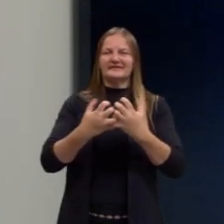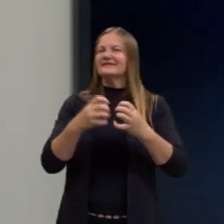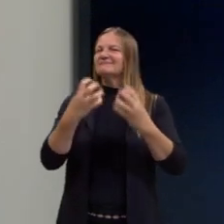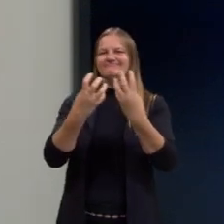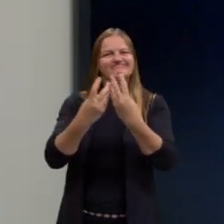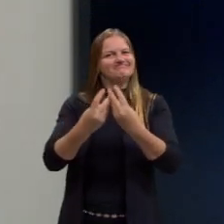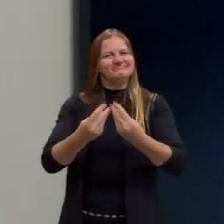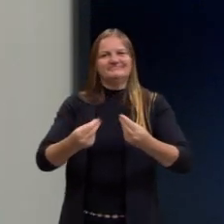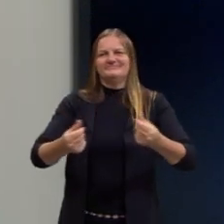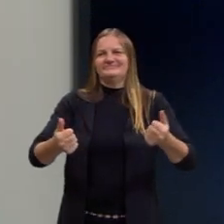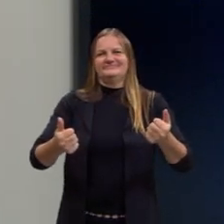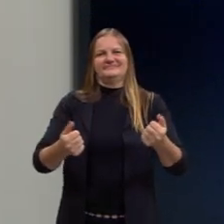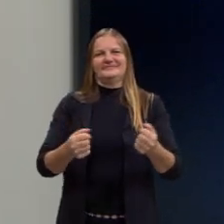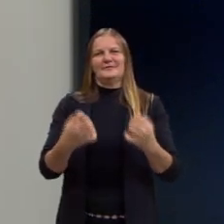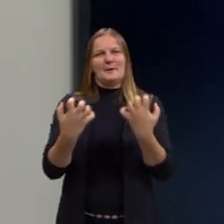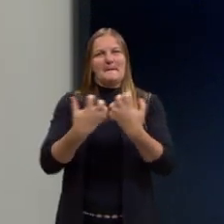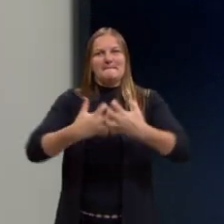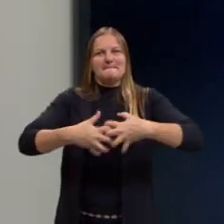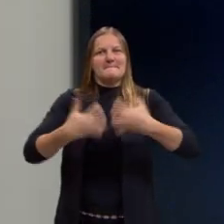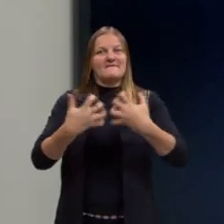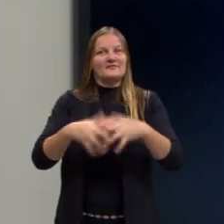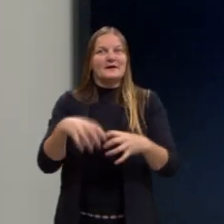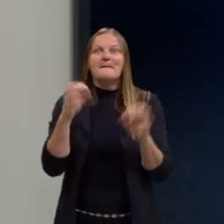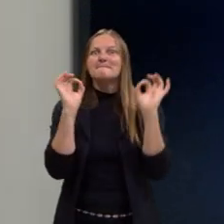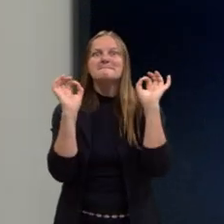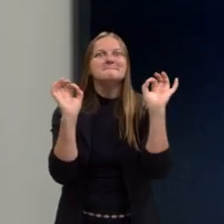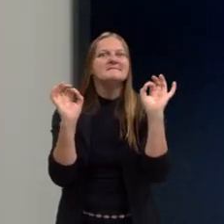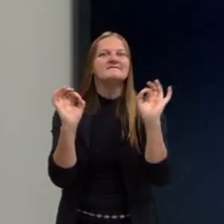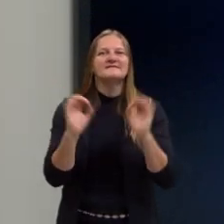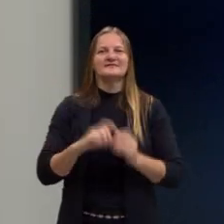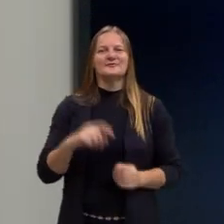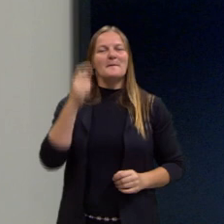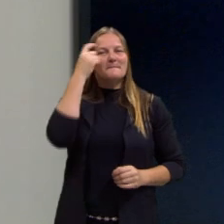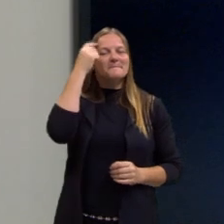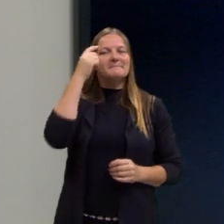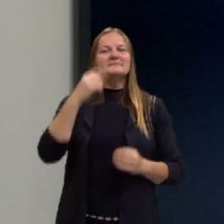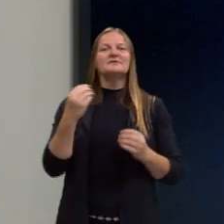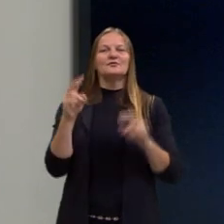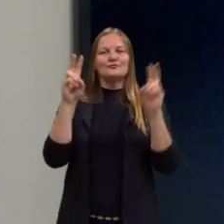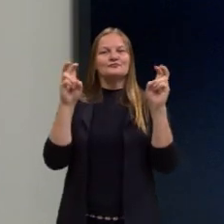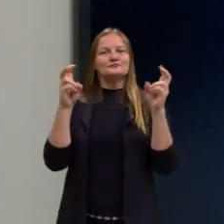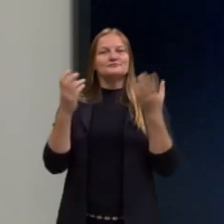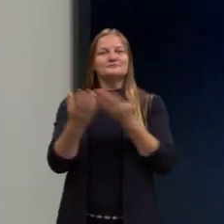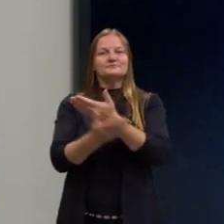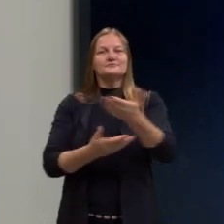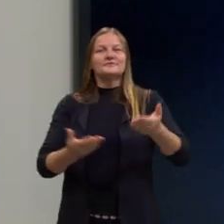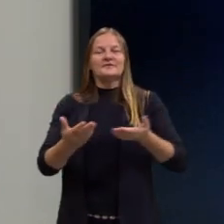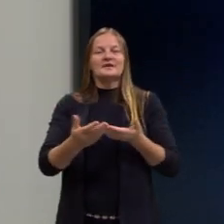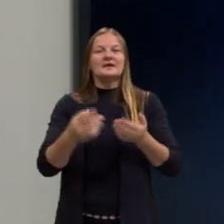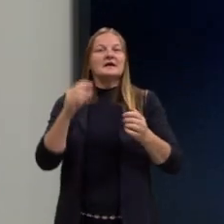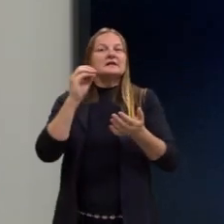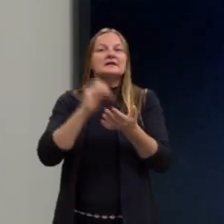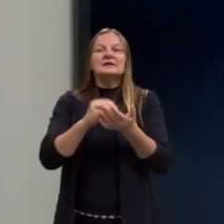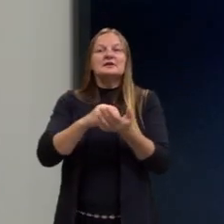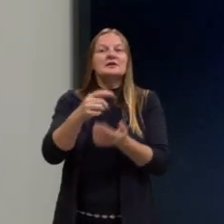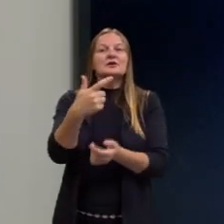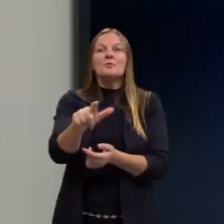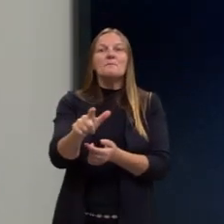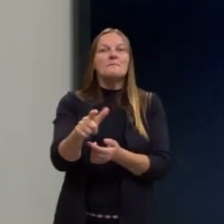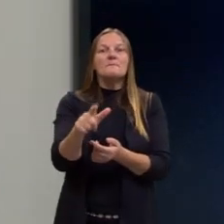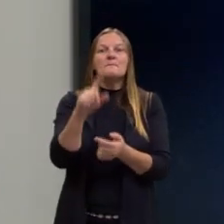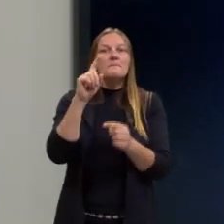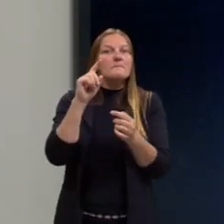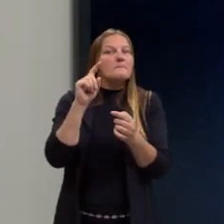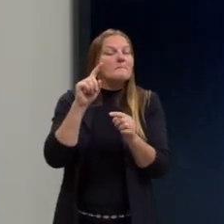estou a né para o funcionamento dessa engrenagem então pensando nisso e sobre isso o que não pode ter na